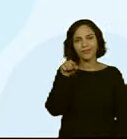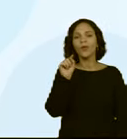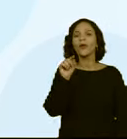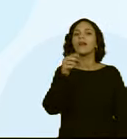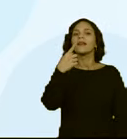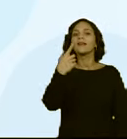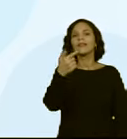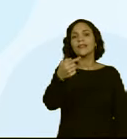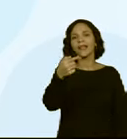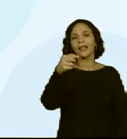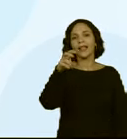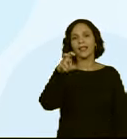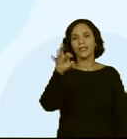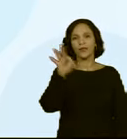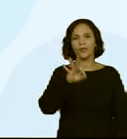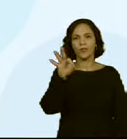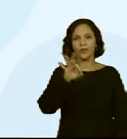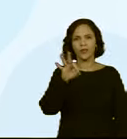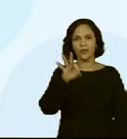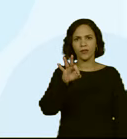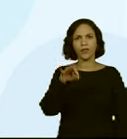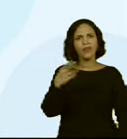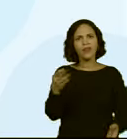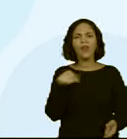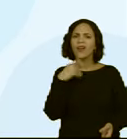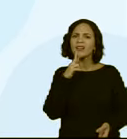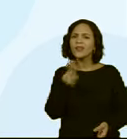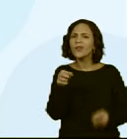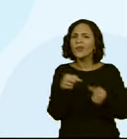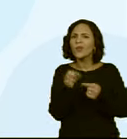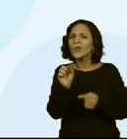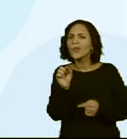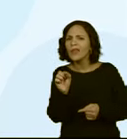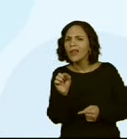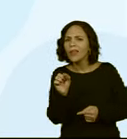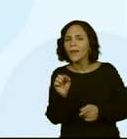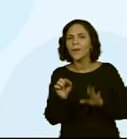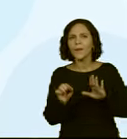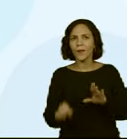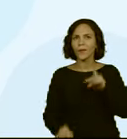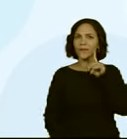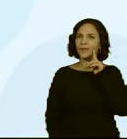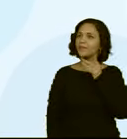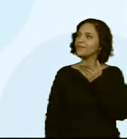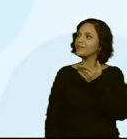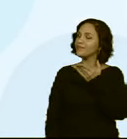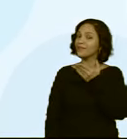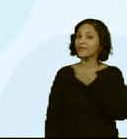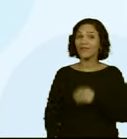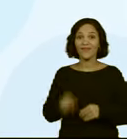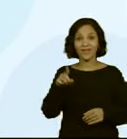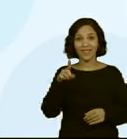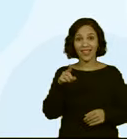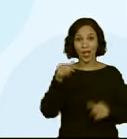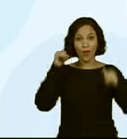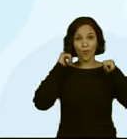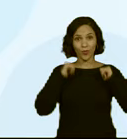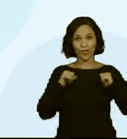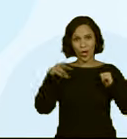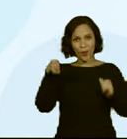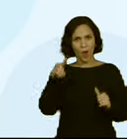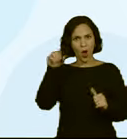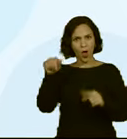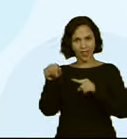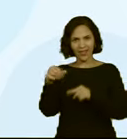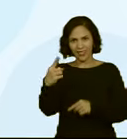na, 75 por cento resultado então e a mochila da moda é